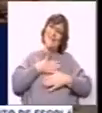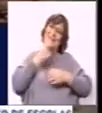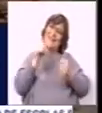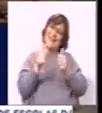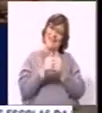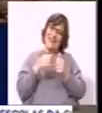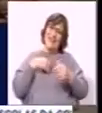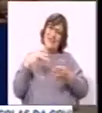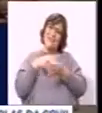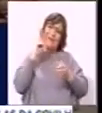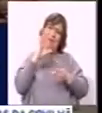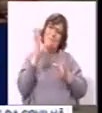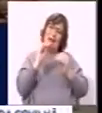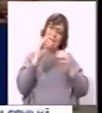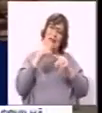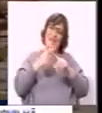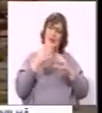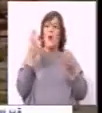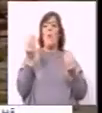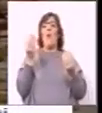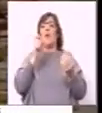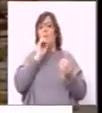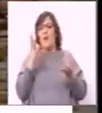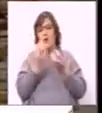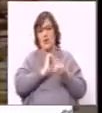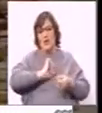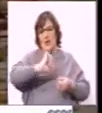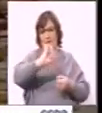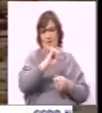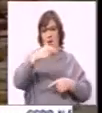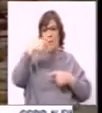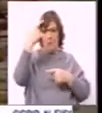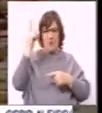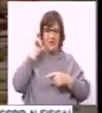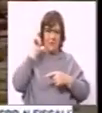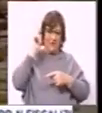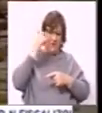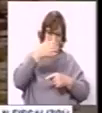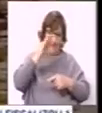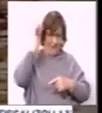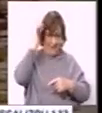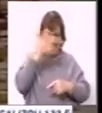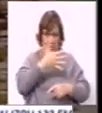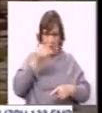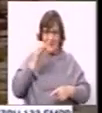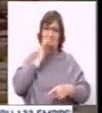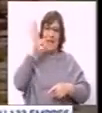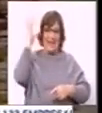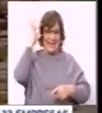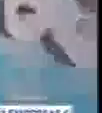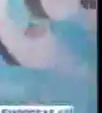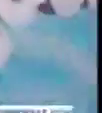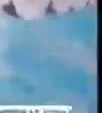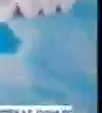smpr vela é mais vezes e que sejam muito aqueles que se juntam e negócios é tão próximo do brasil a etapa o delegado já